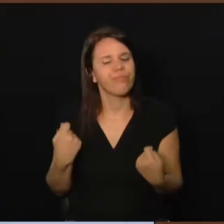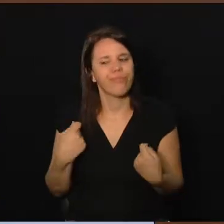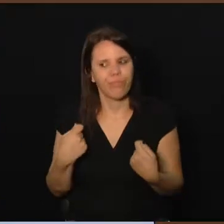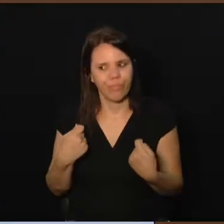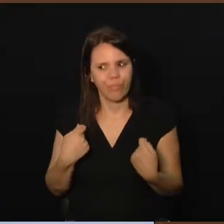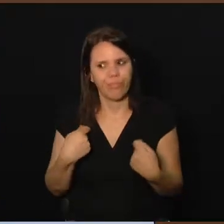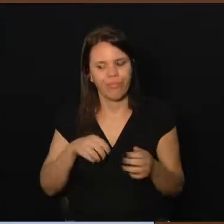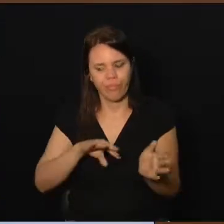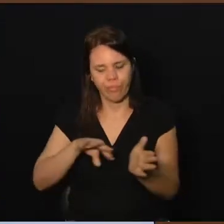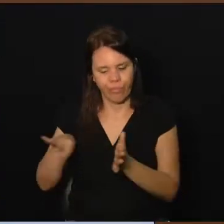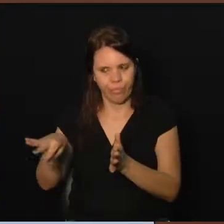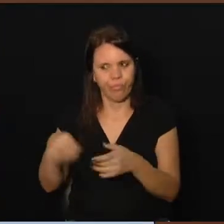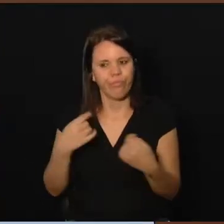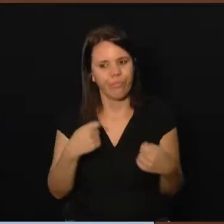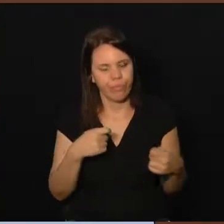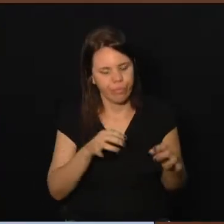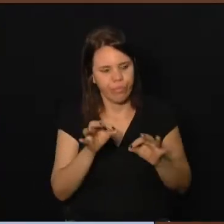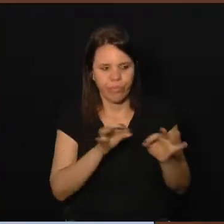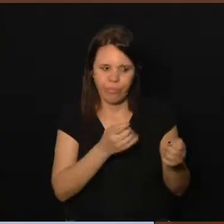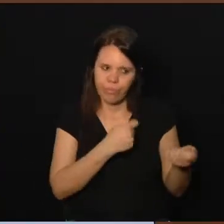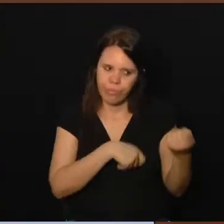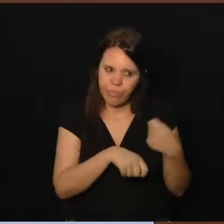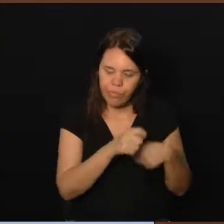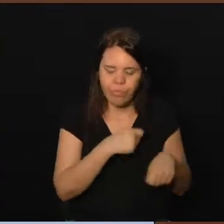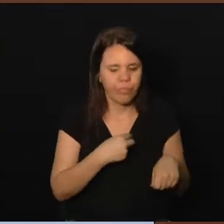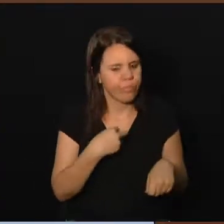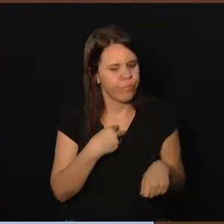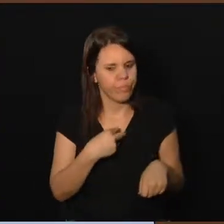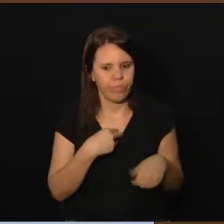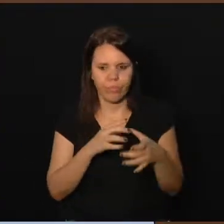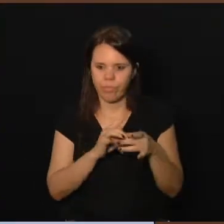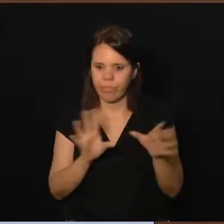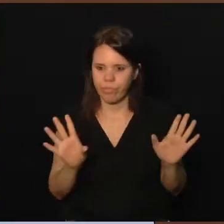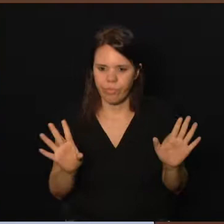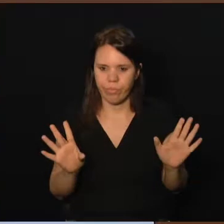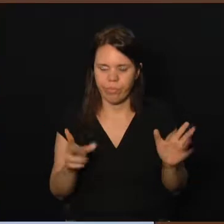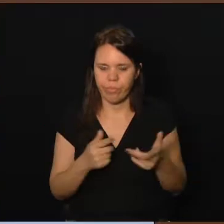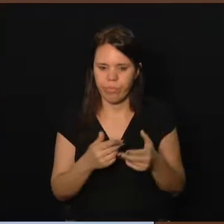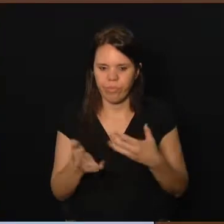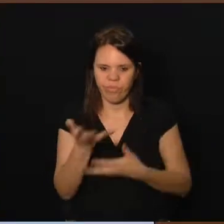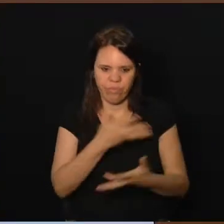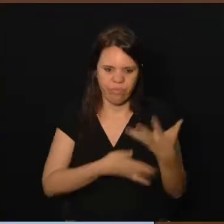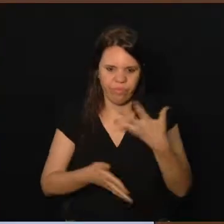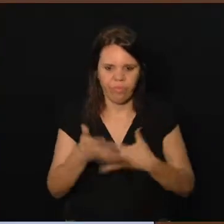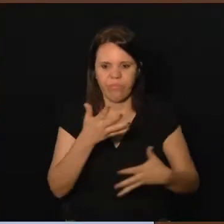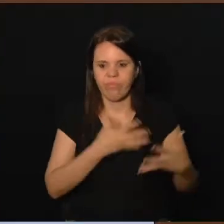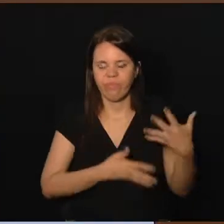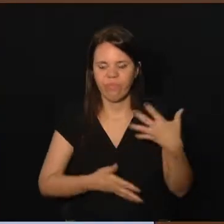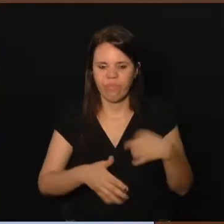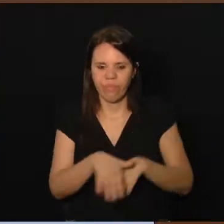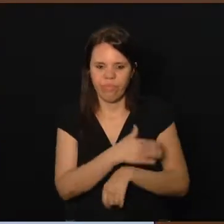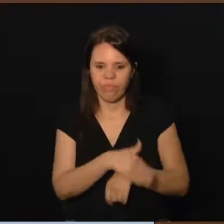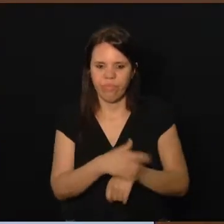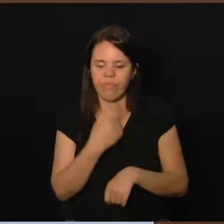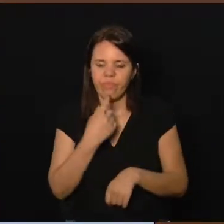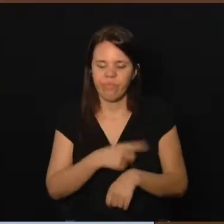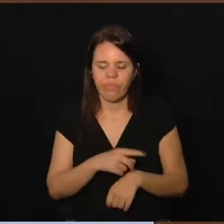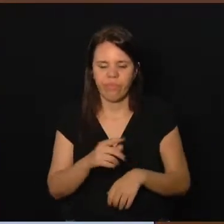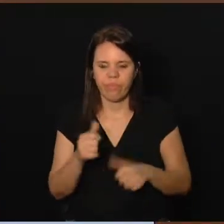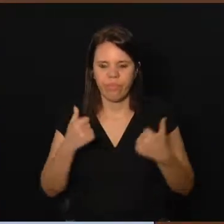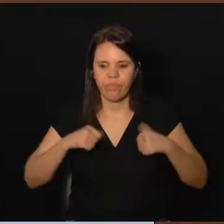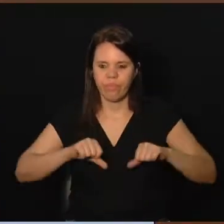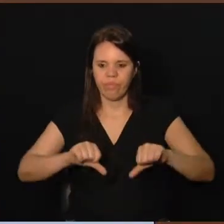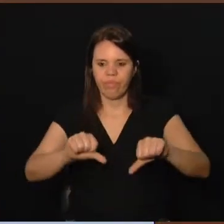né? E nós não podemos mais permitir esse tipo de bagunça nas ruas de Campinas, porque isso vai agravando e, como o